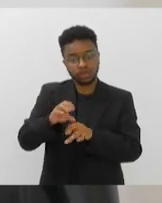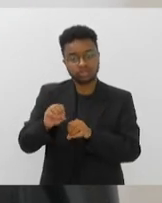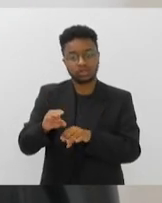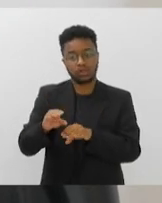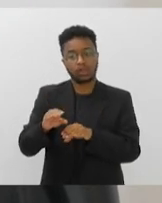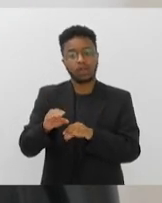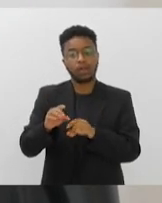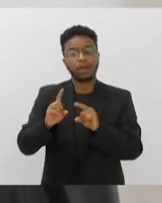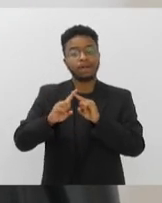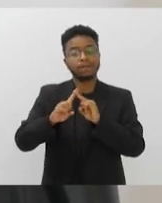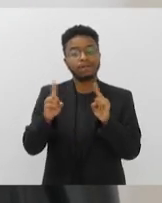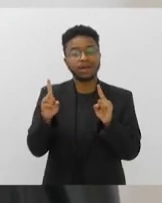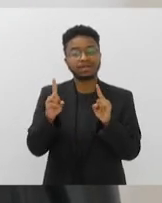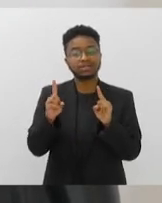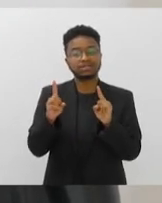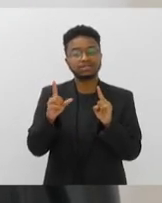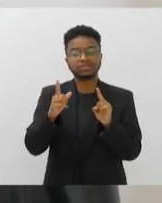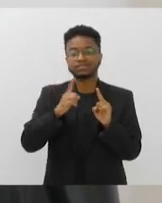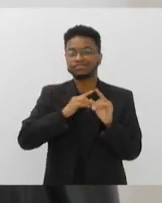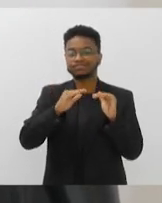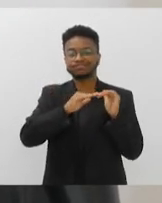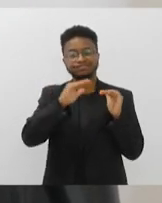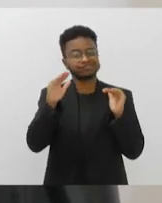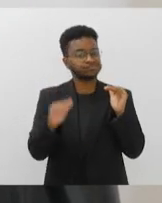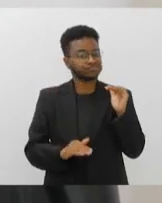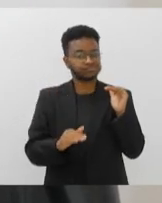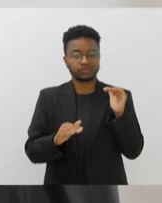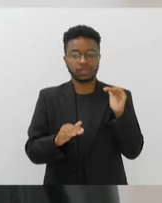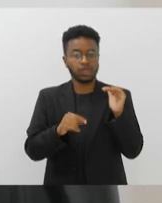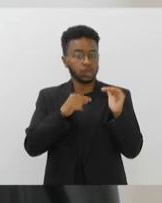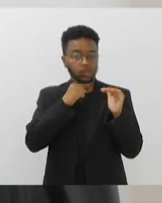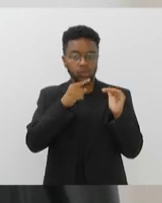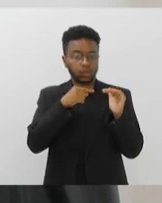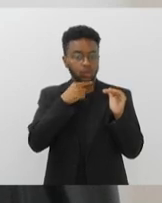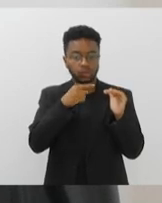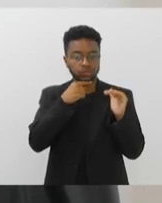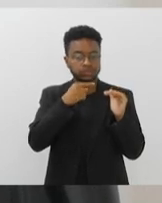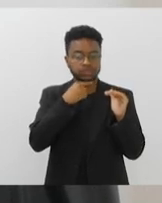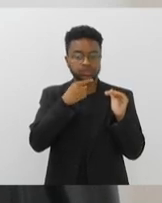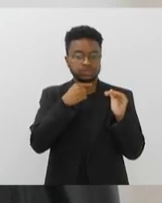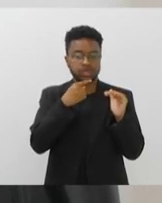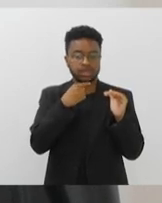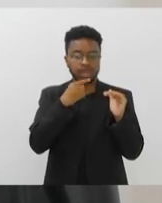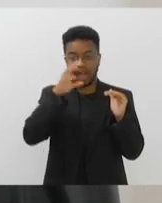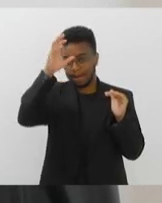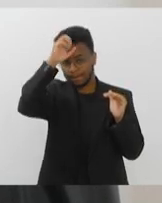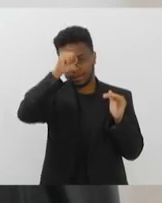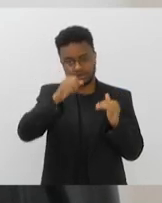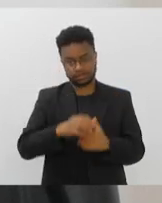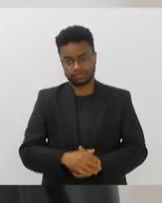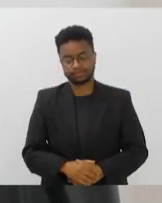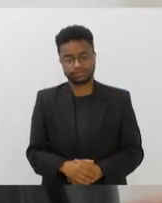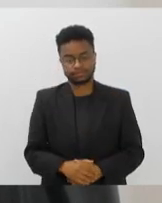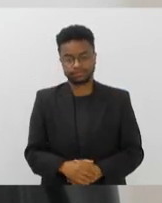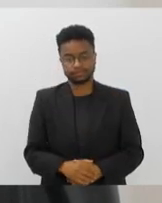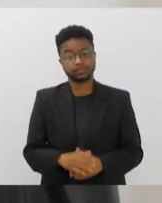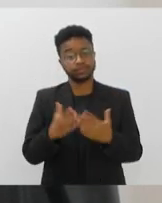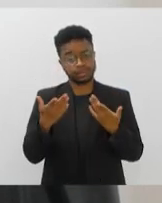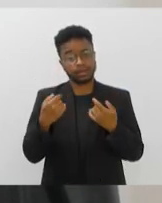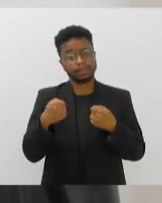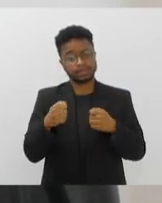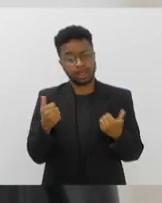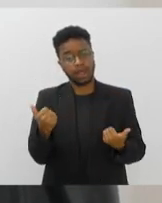Uhum mas elas vêm com baixíssimo eh índice de de aprendizagem precisando de